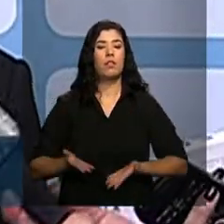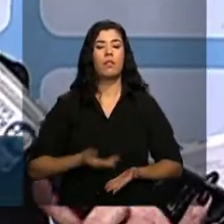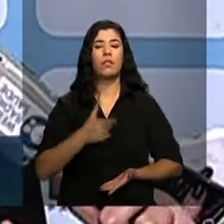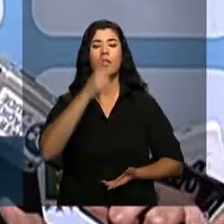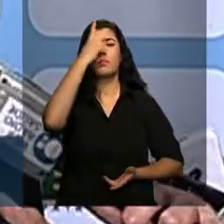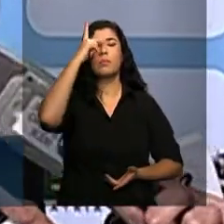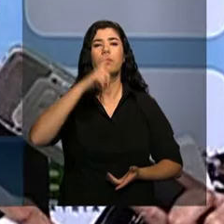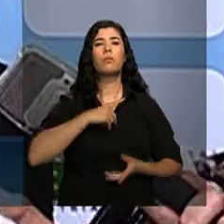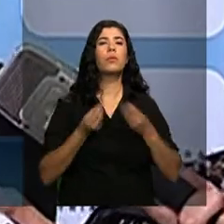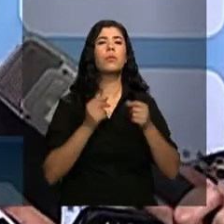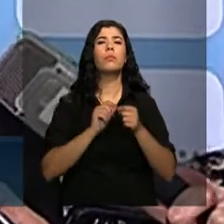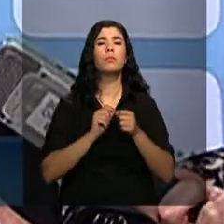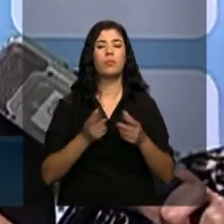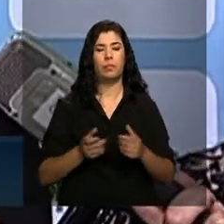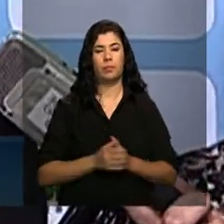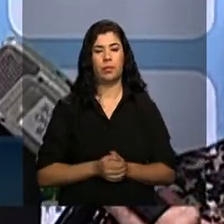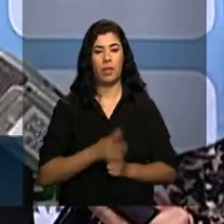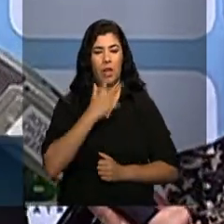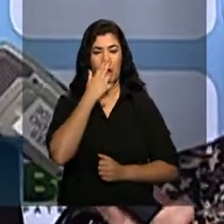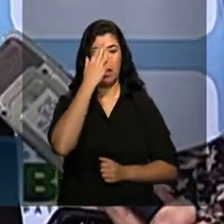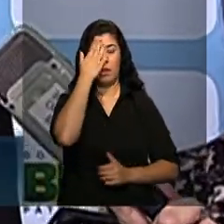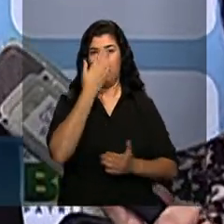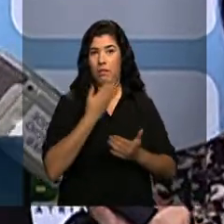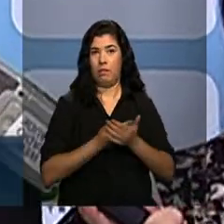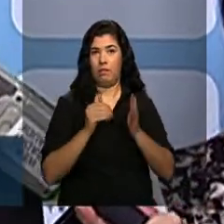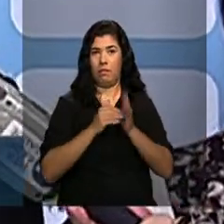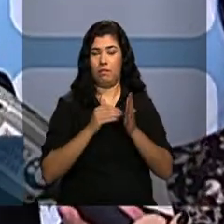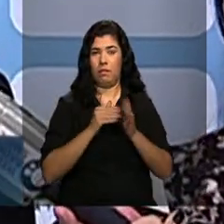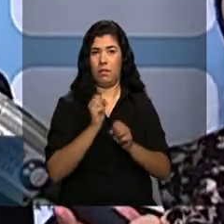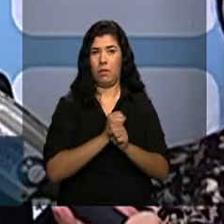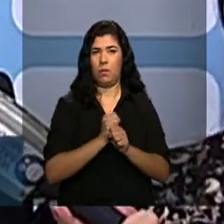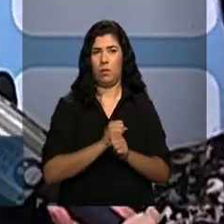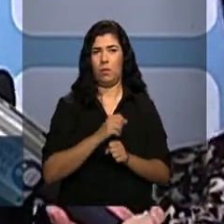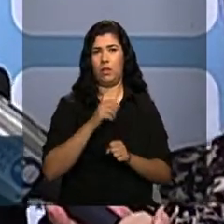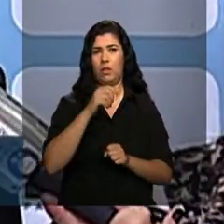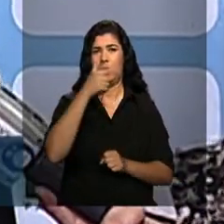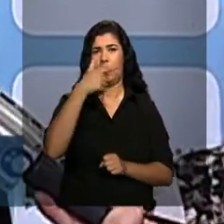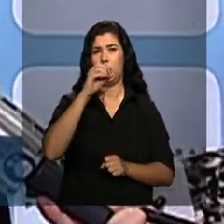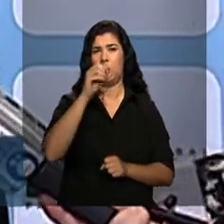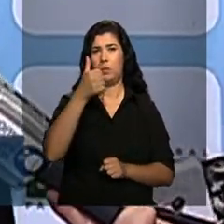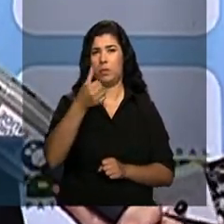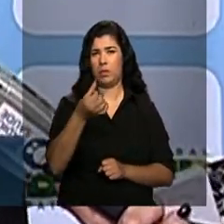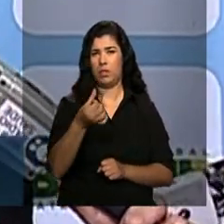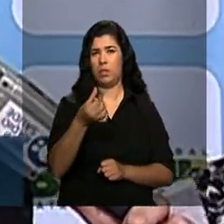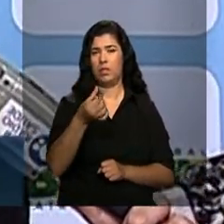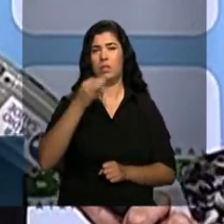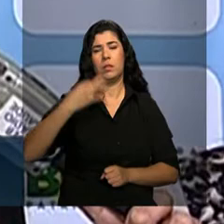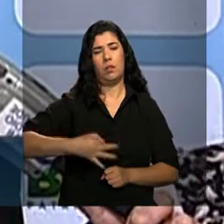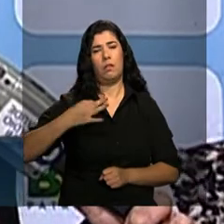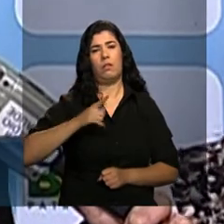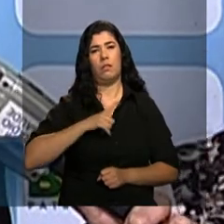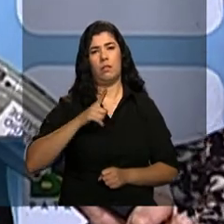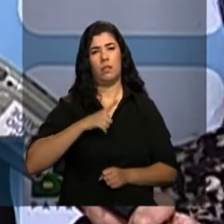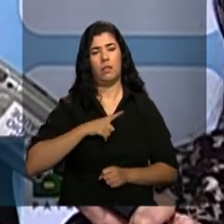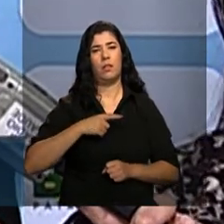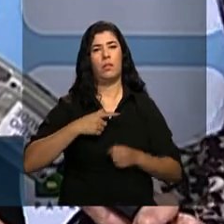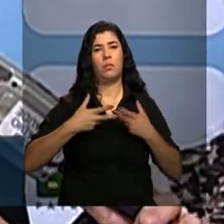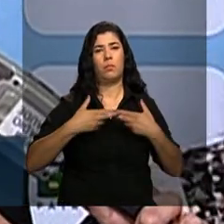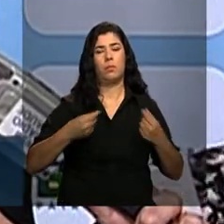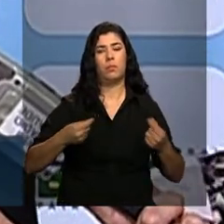esses serviços, 1.700? Sim, acho que não sei se até o final do ano, mas eu creio que até o final de 2016, com certeza nós devemos ter, porque